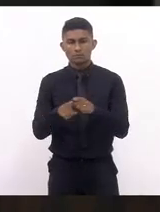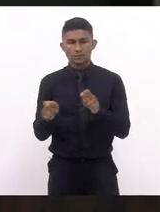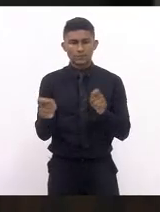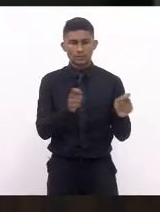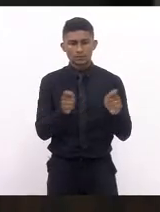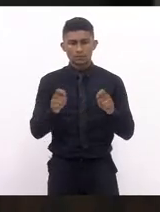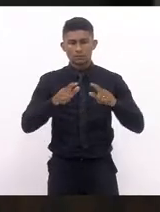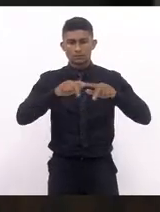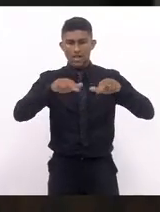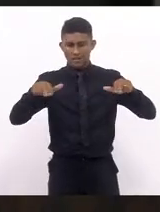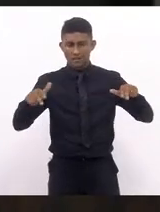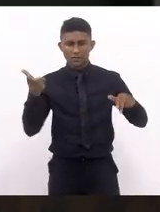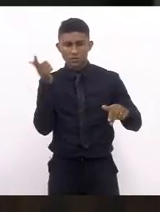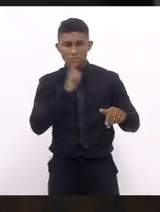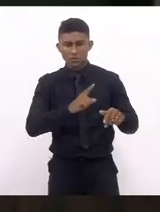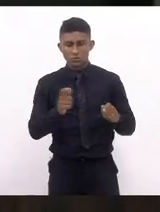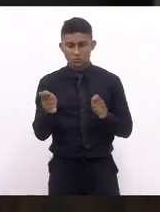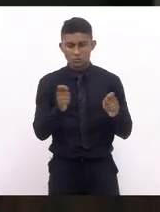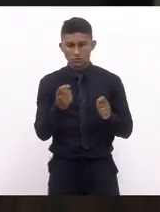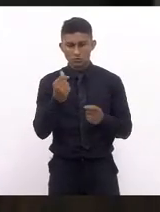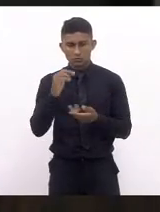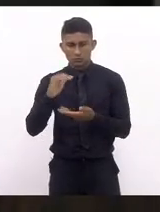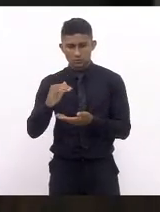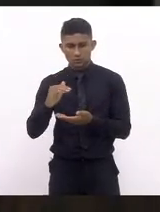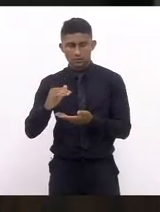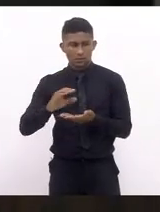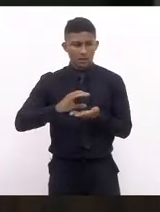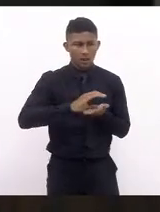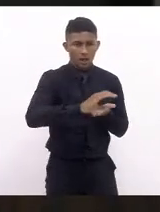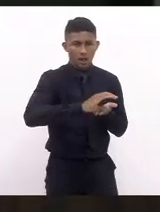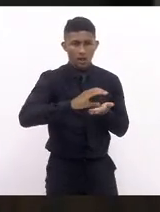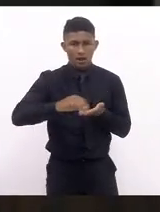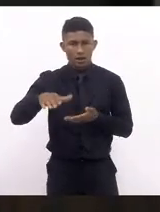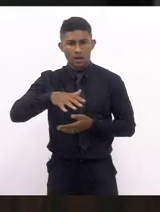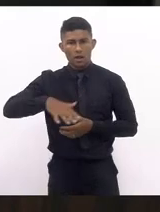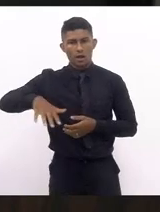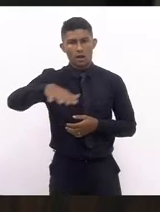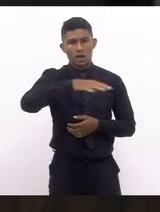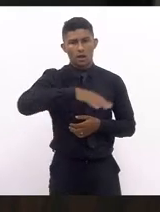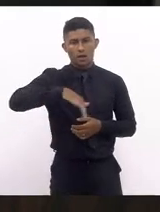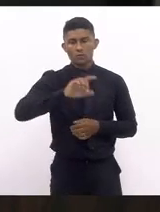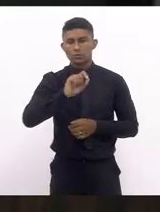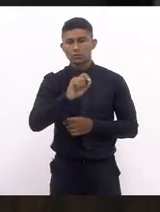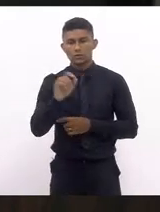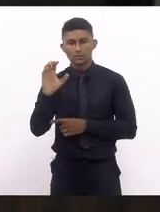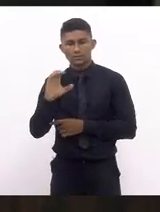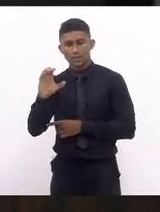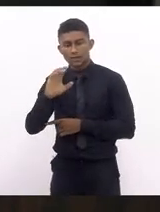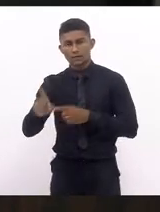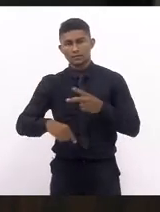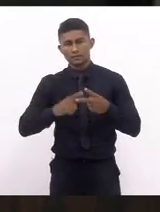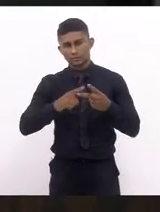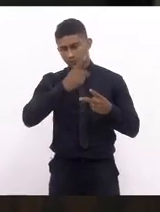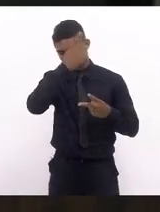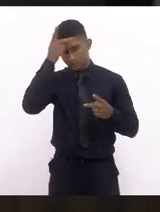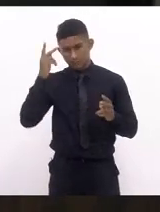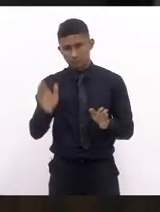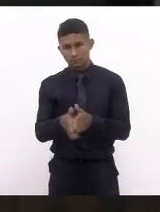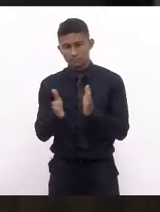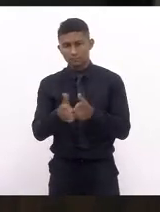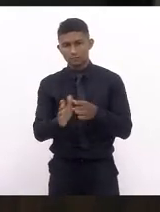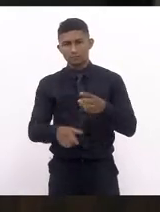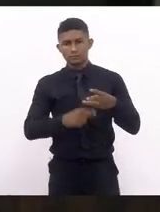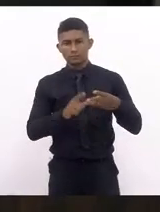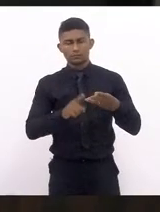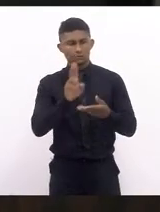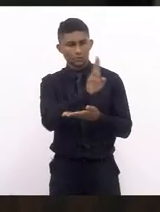recursos do nosso próprio orçamento e devolvemos para aplicar em áreas importantes como a ciência ao mais pobre para as Universidades vestido em pesquisa desenvolvimento